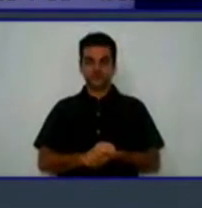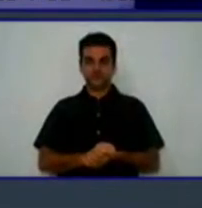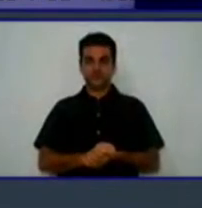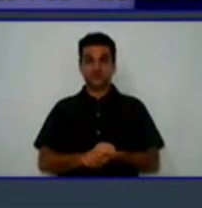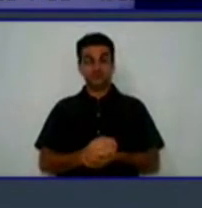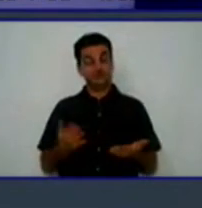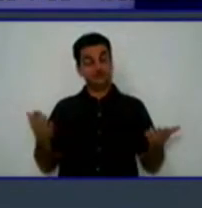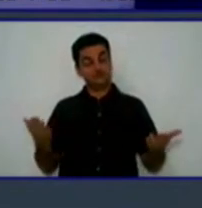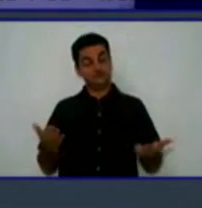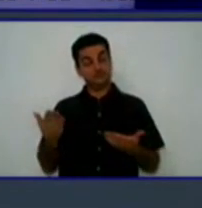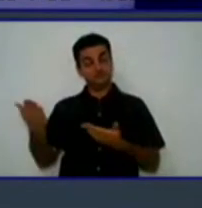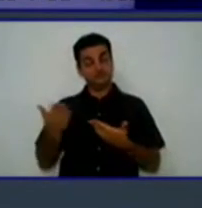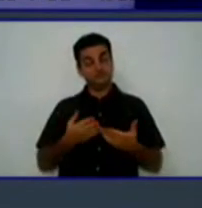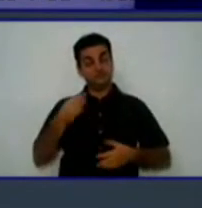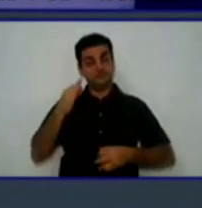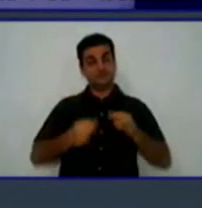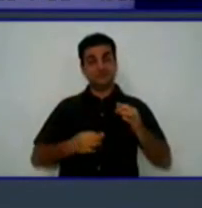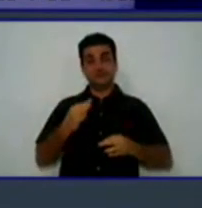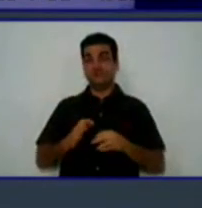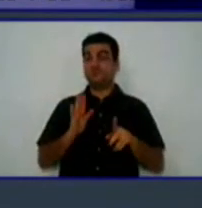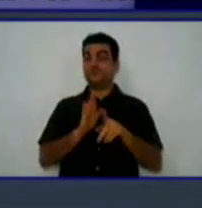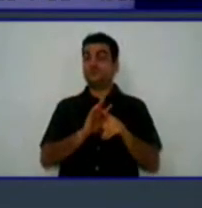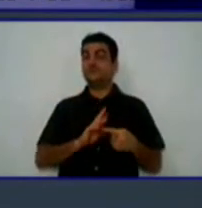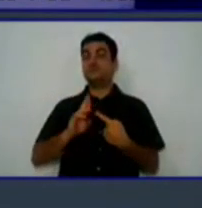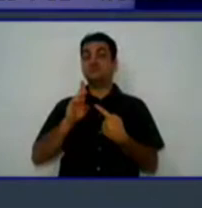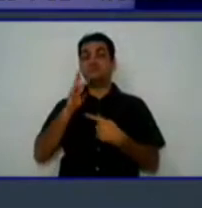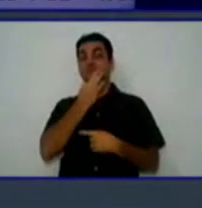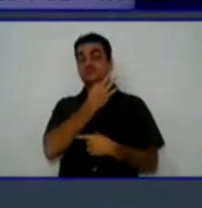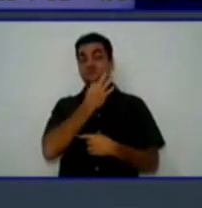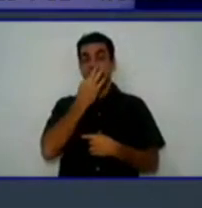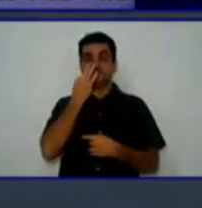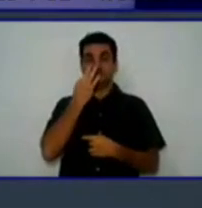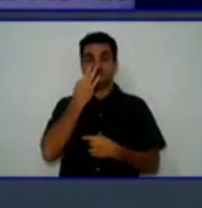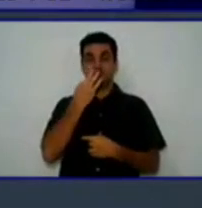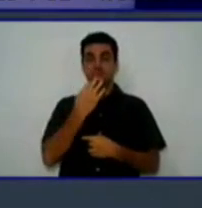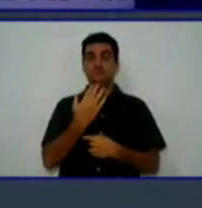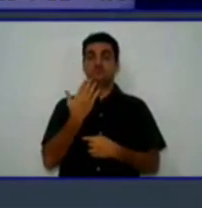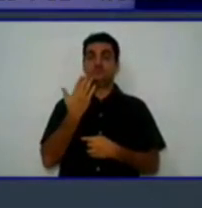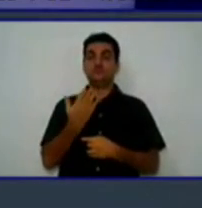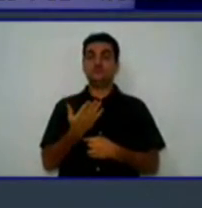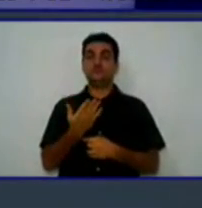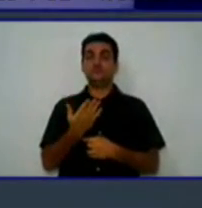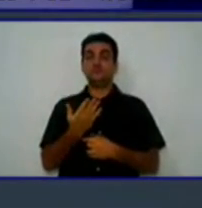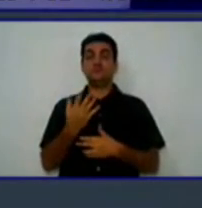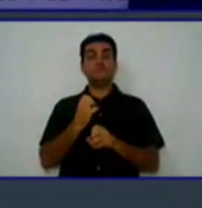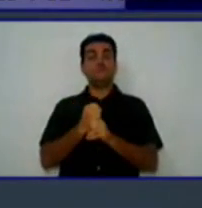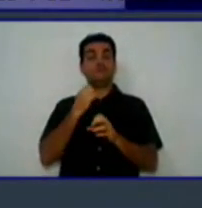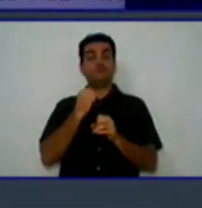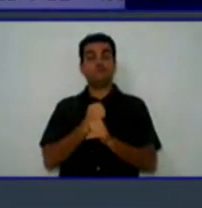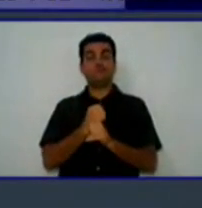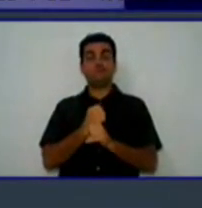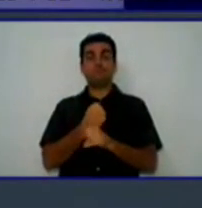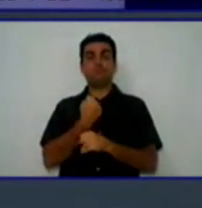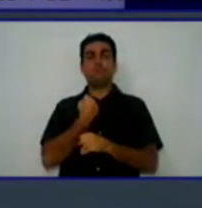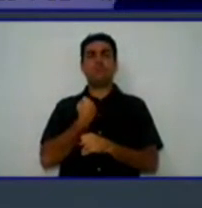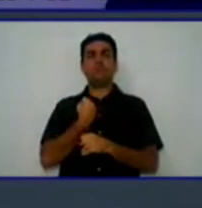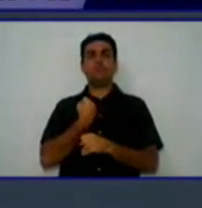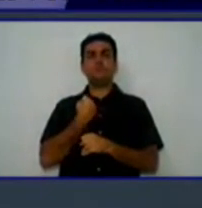Chamo para julgamento da relatoria do ministro Tarcísio Vieira de Carvalho Neto, a prestação de contas número